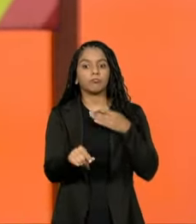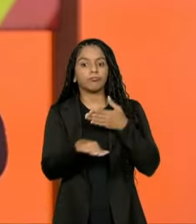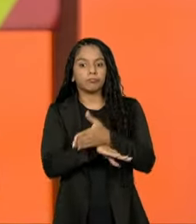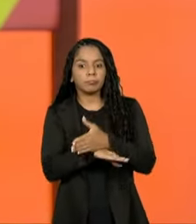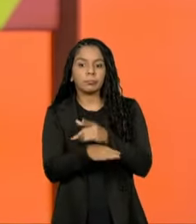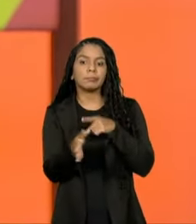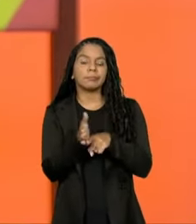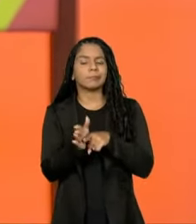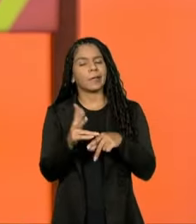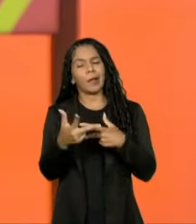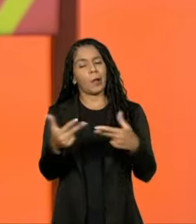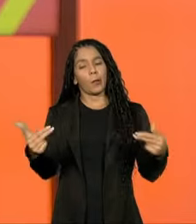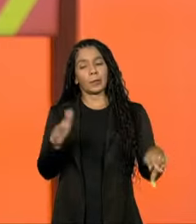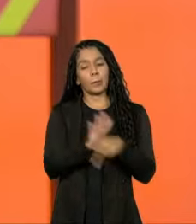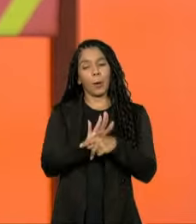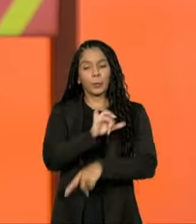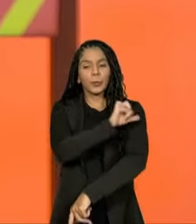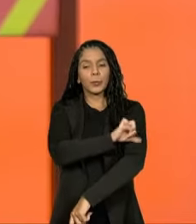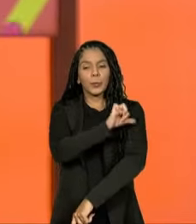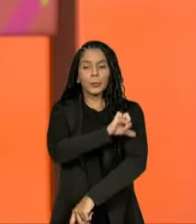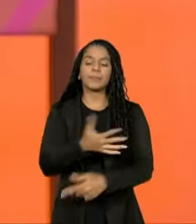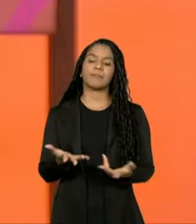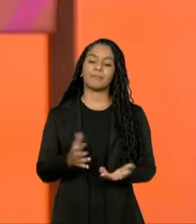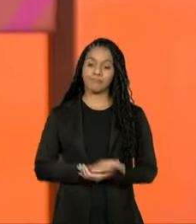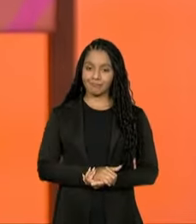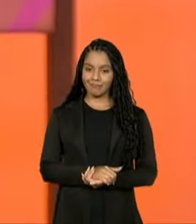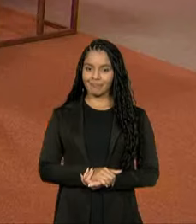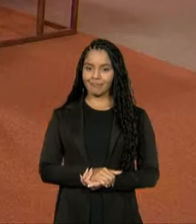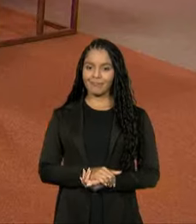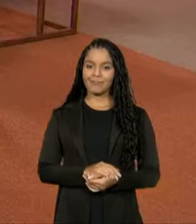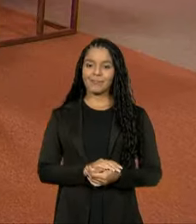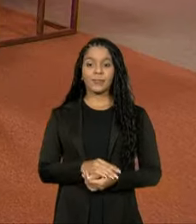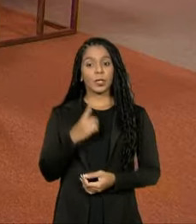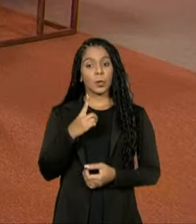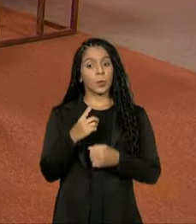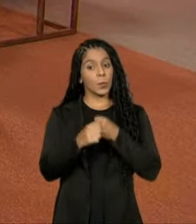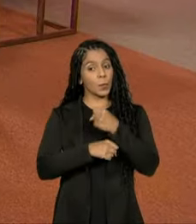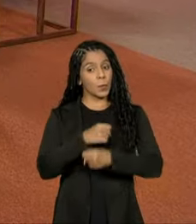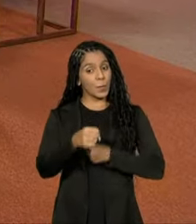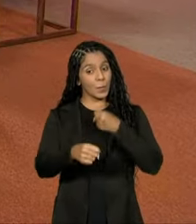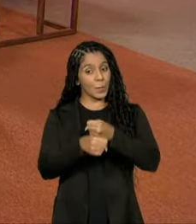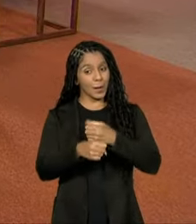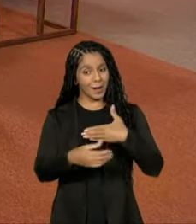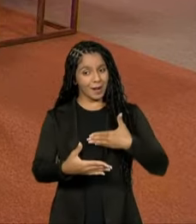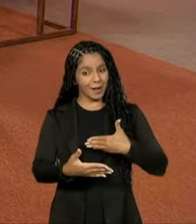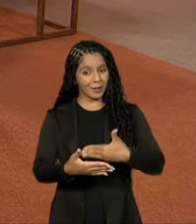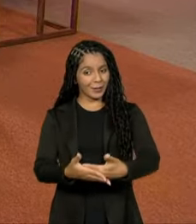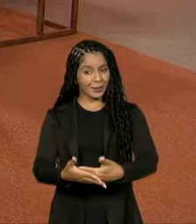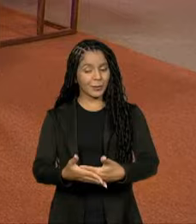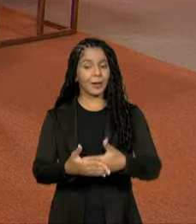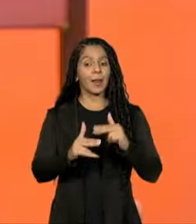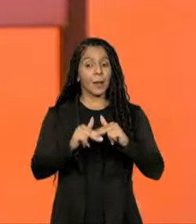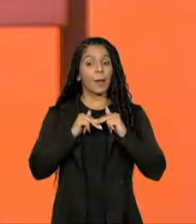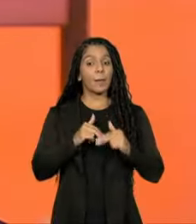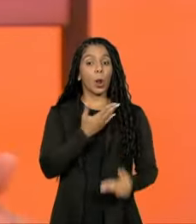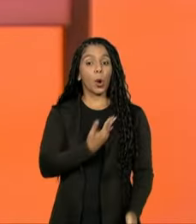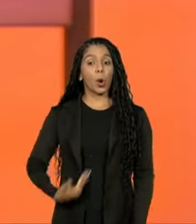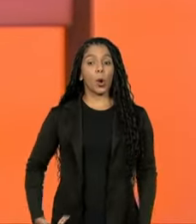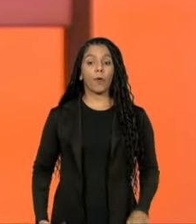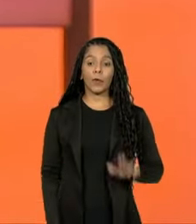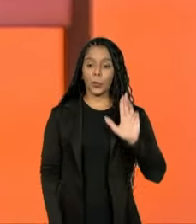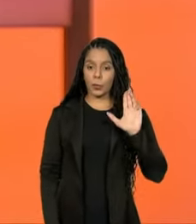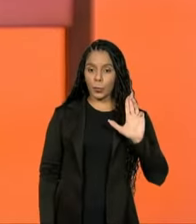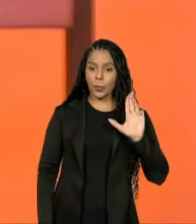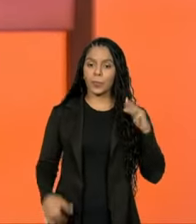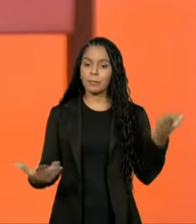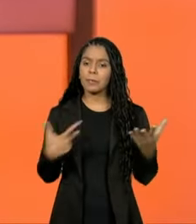coisa meio Rio de Janeiro mesmo. Paralelo. Agora, Mas isso de um ano para cá só. De um ano para cá. Não, a partir do governo Lula. Claro, governo Lula. Então,